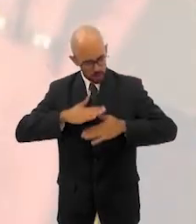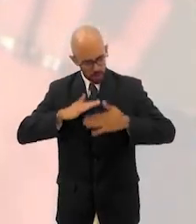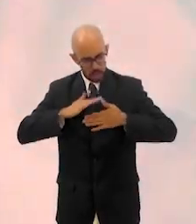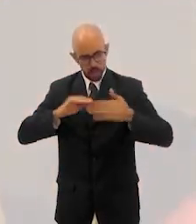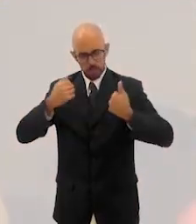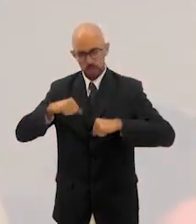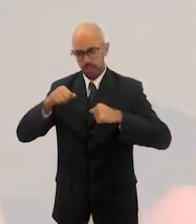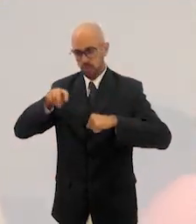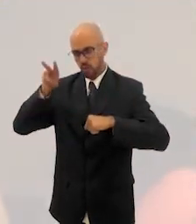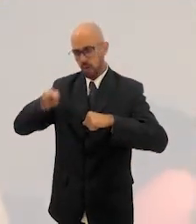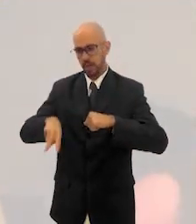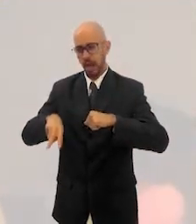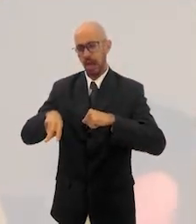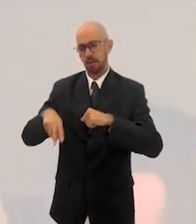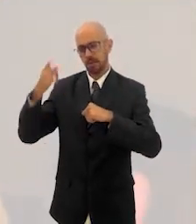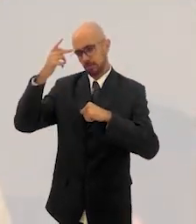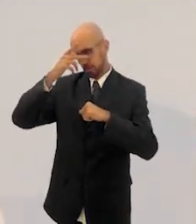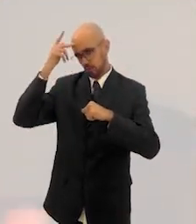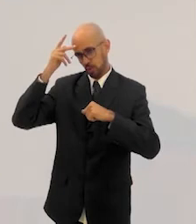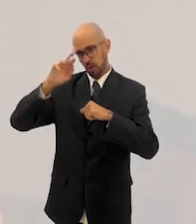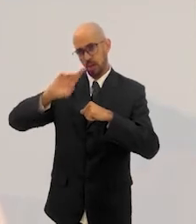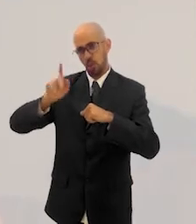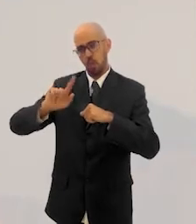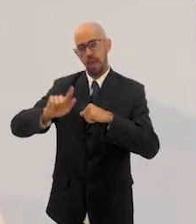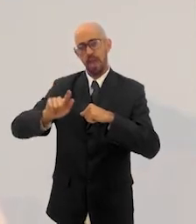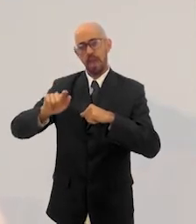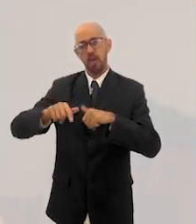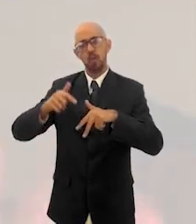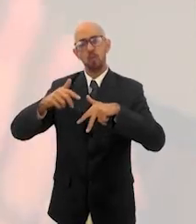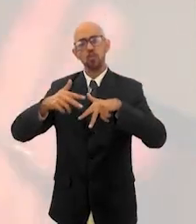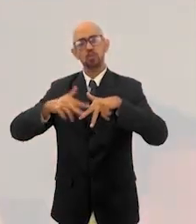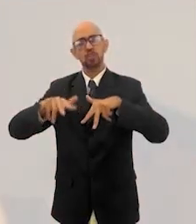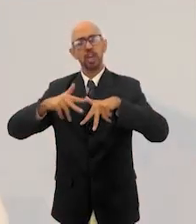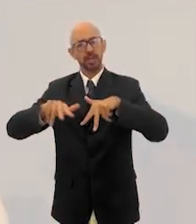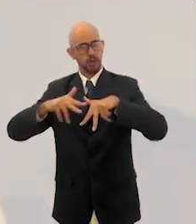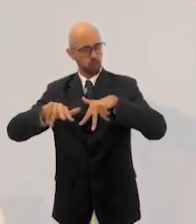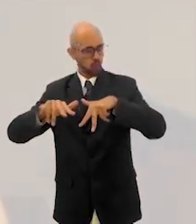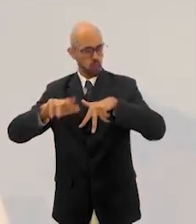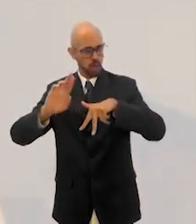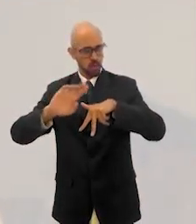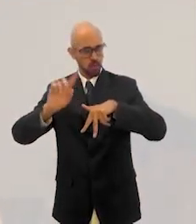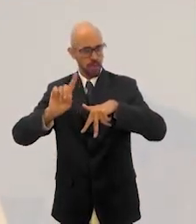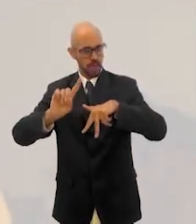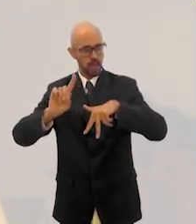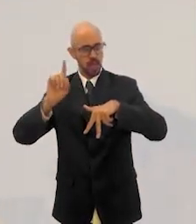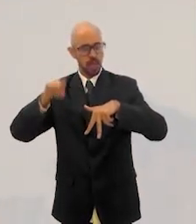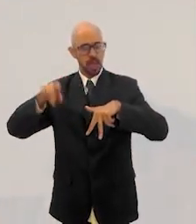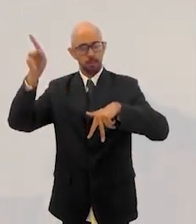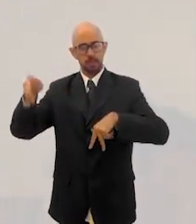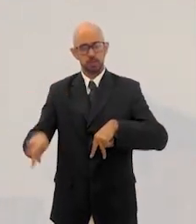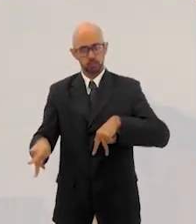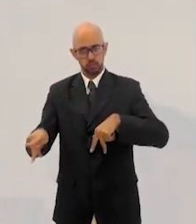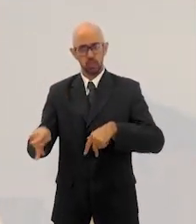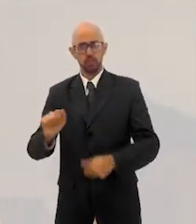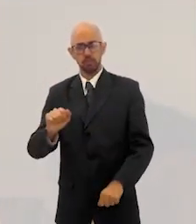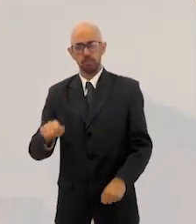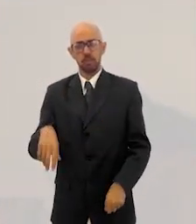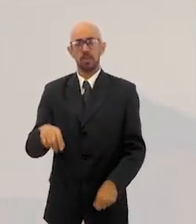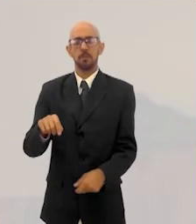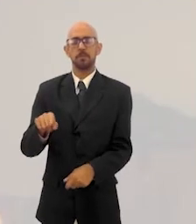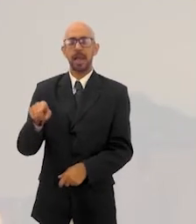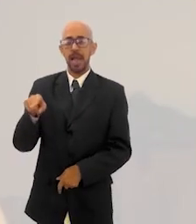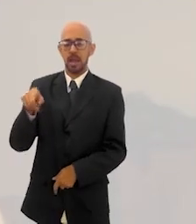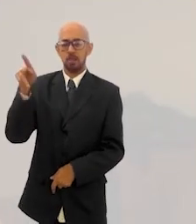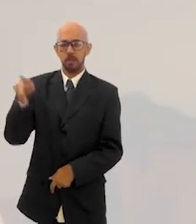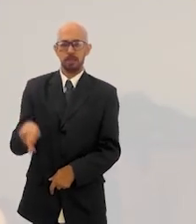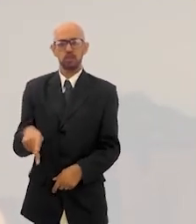vou olhar a pessoa, né? Não é olhar o gênero inicialmente, vou olhar a pessoa. E, obviamente, logo de cara se demonstrou uma pessoa